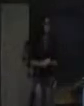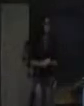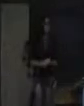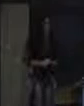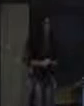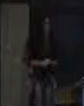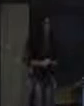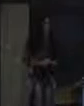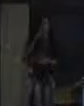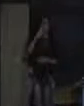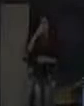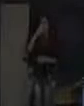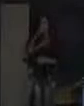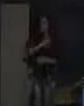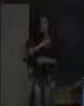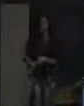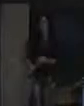Excelentíssimo senhor presidente,